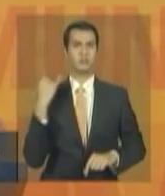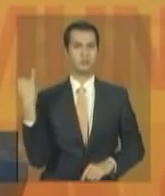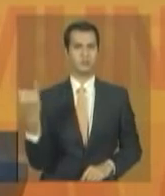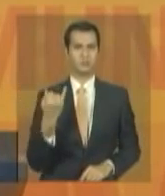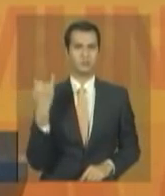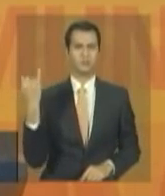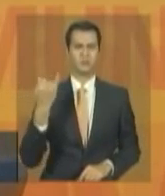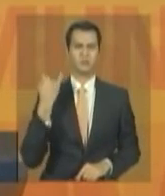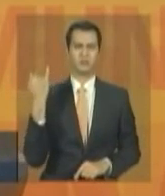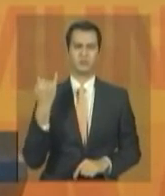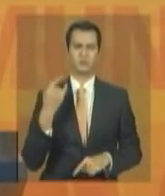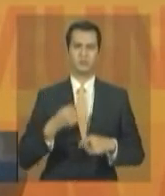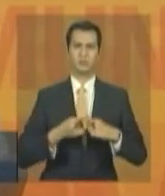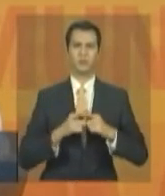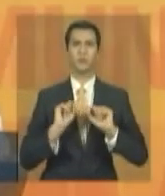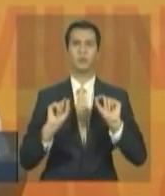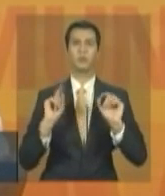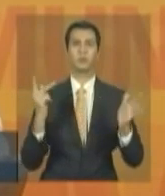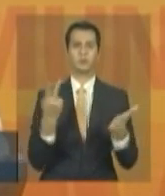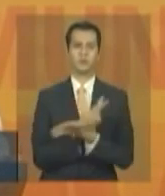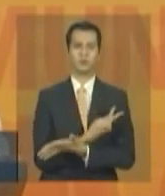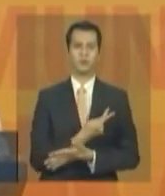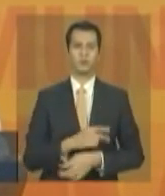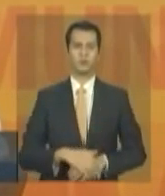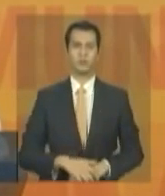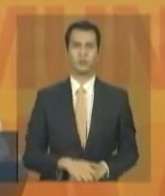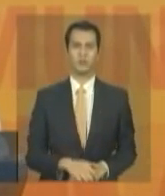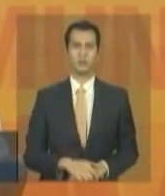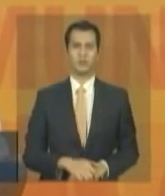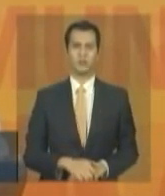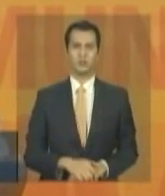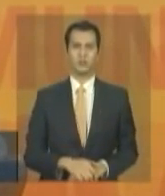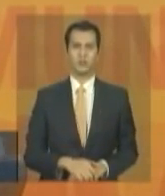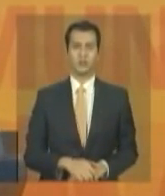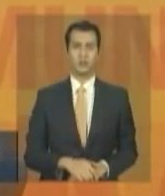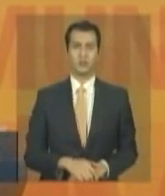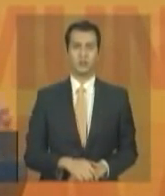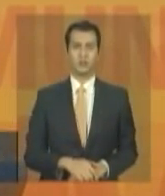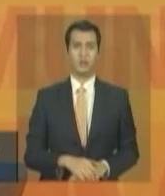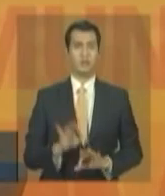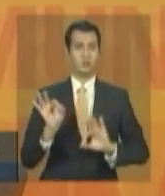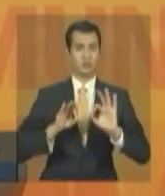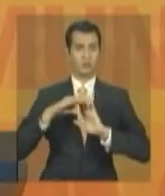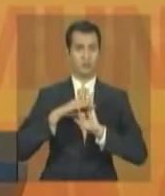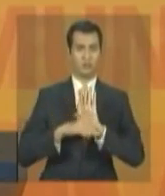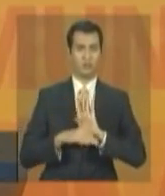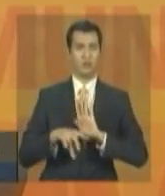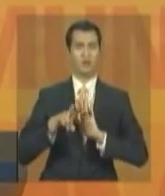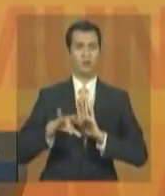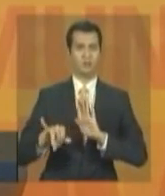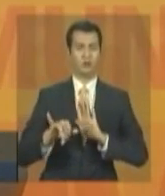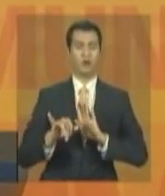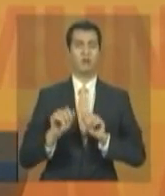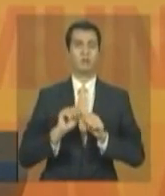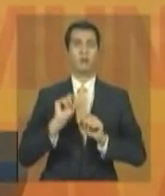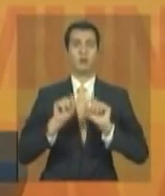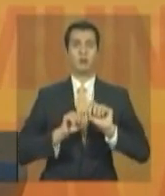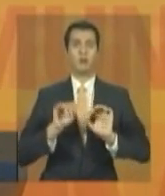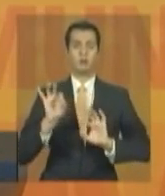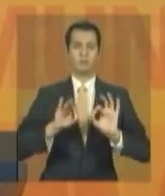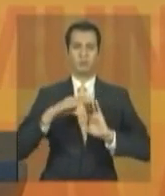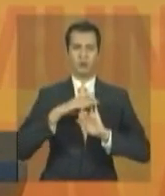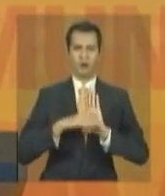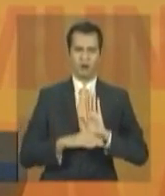ela é muito importante, porque é ela que vai garantir a permanência desse programa